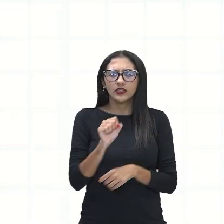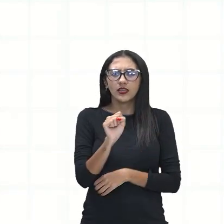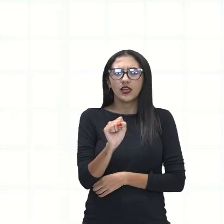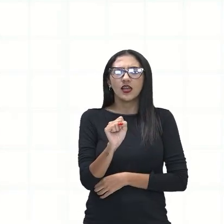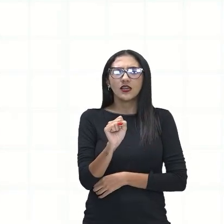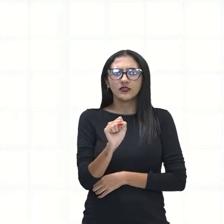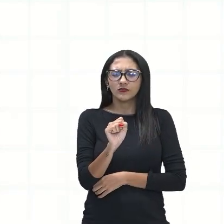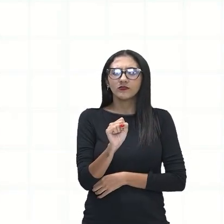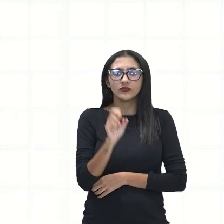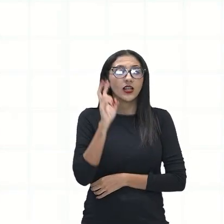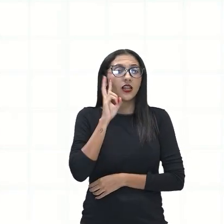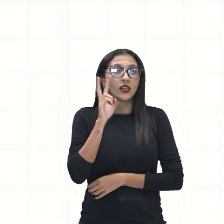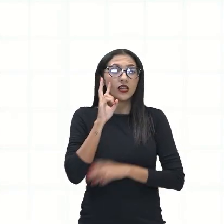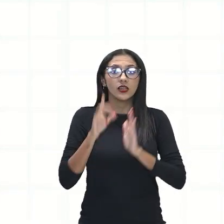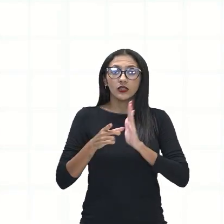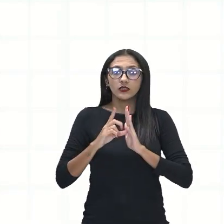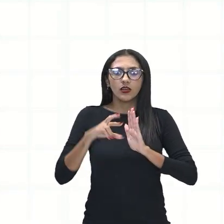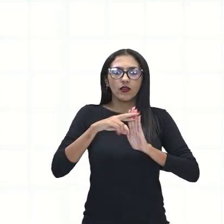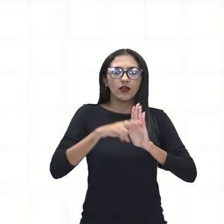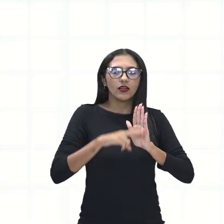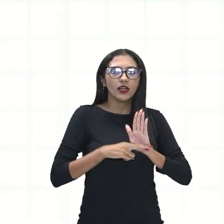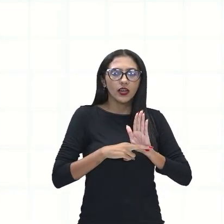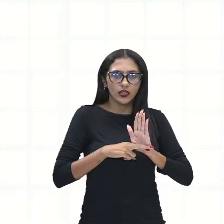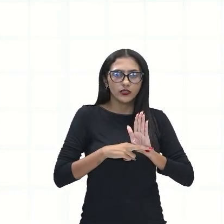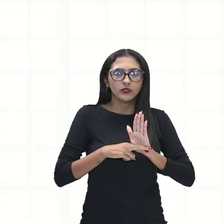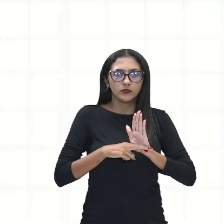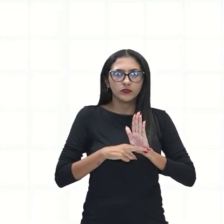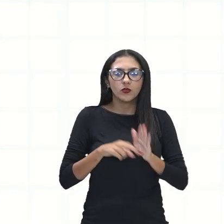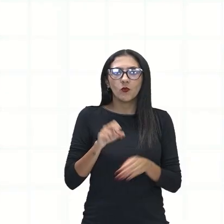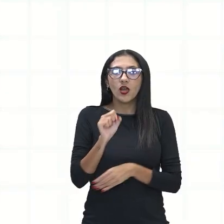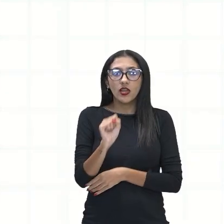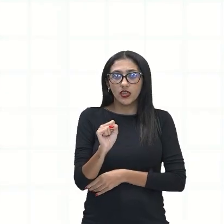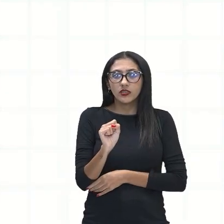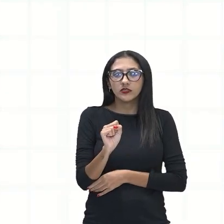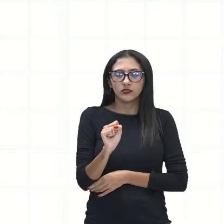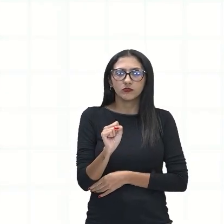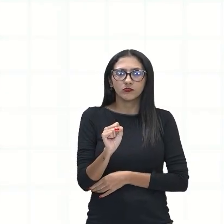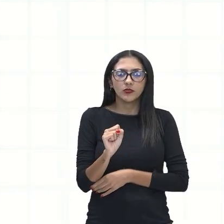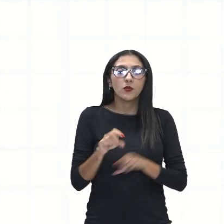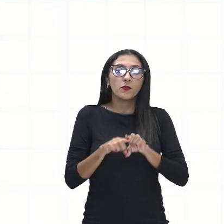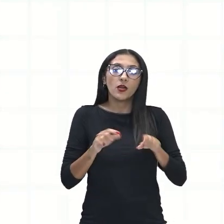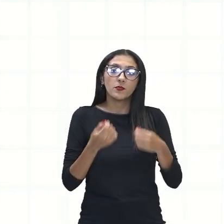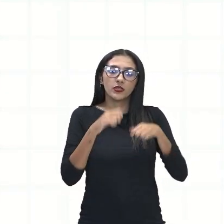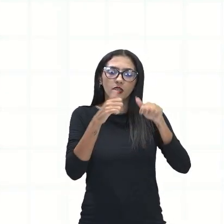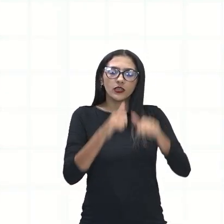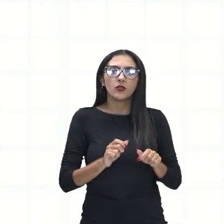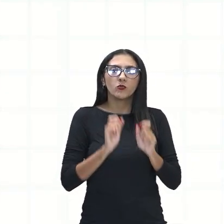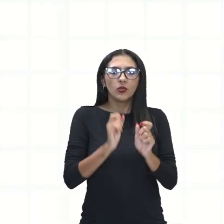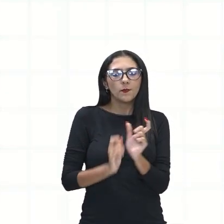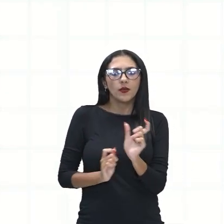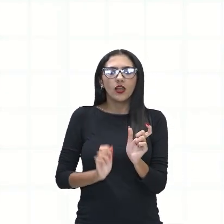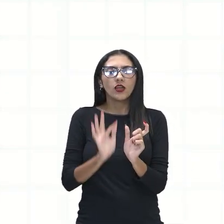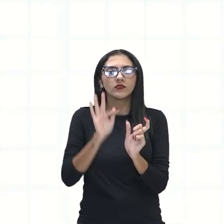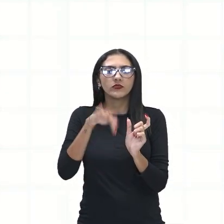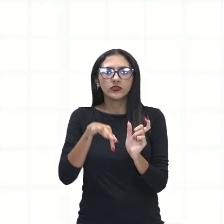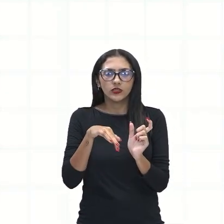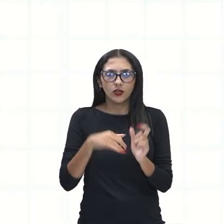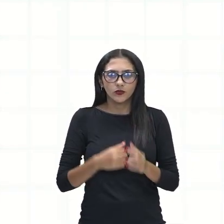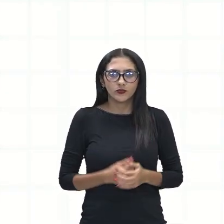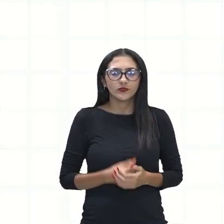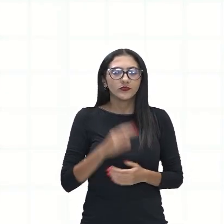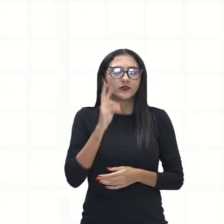gente falou? Em regra geral eu coloco S, mas eu preciso analisar a terminação, né? Quando é consoante mais